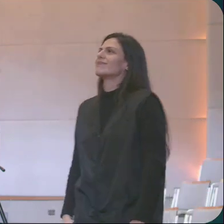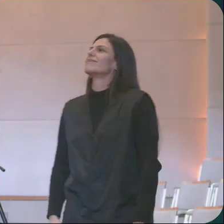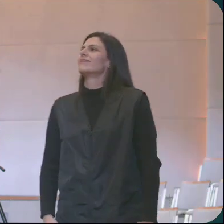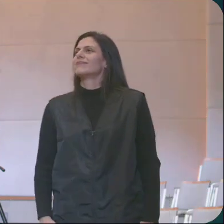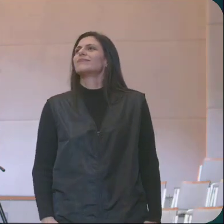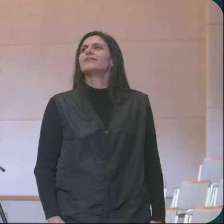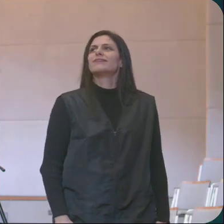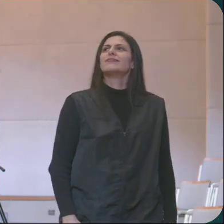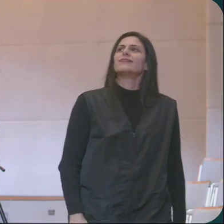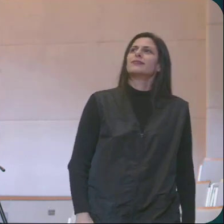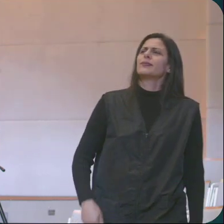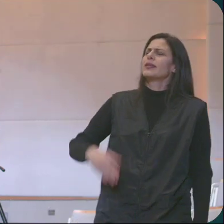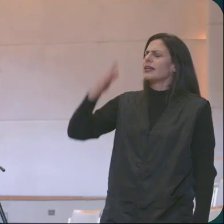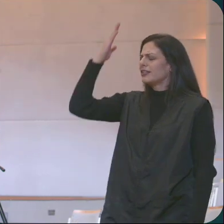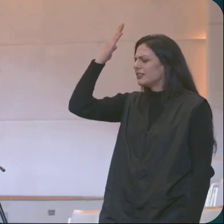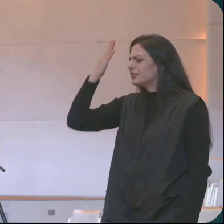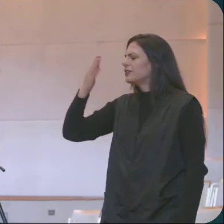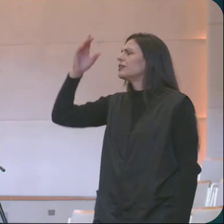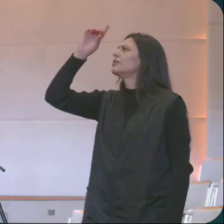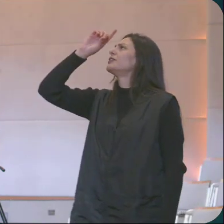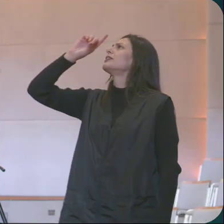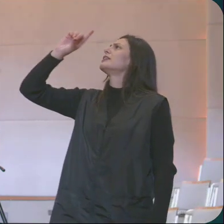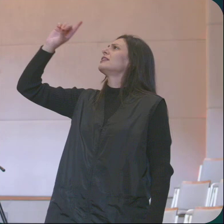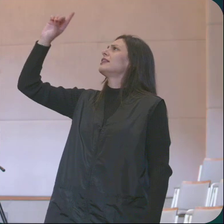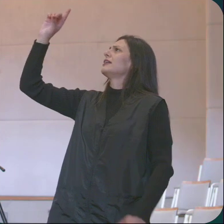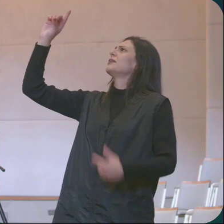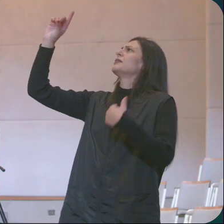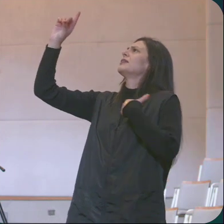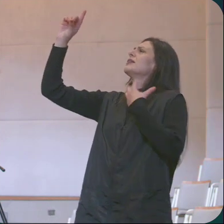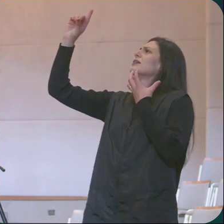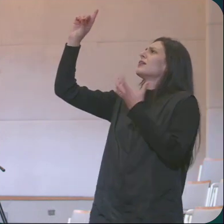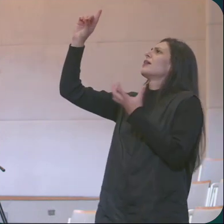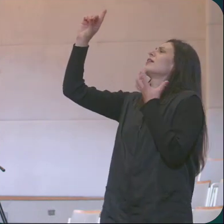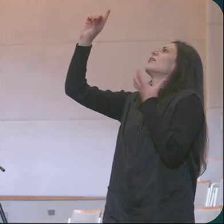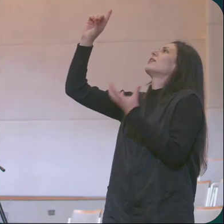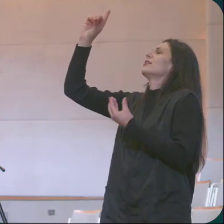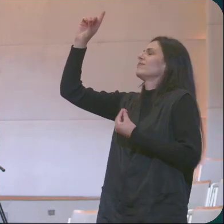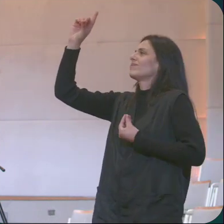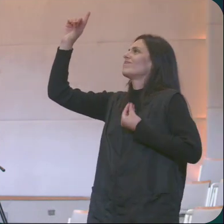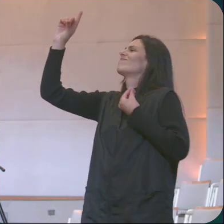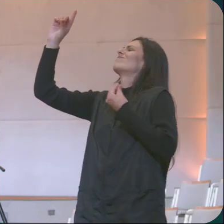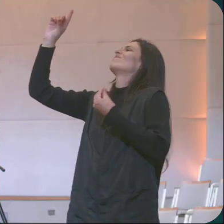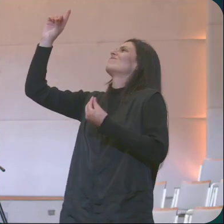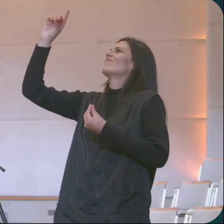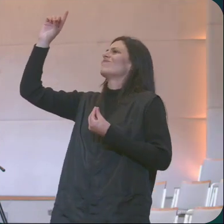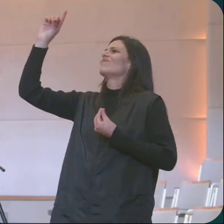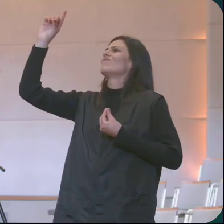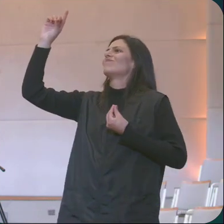presença, quero estar.